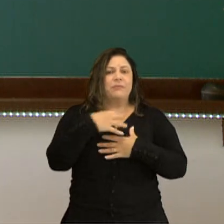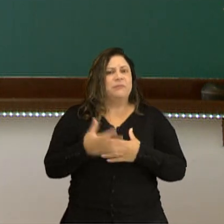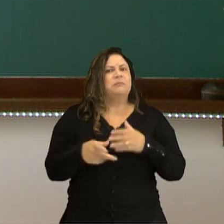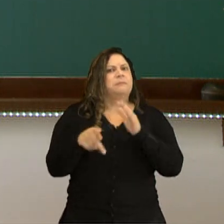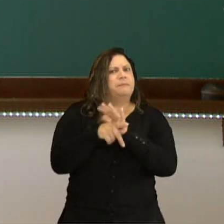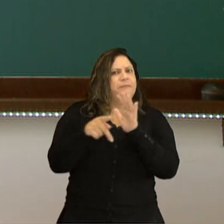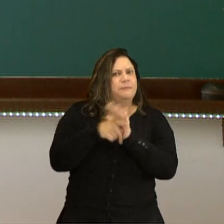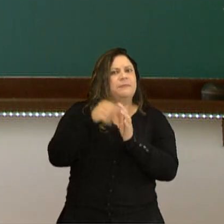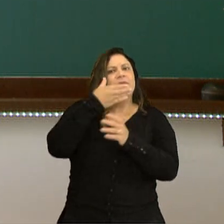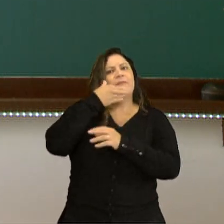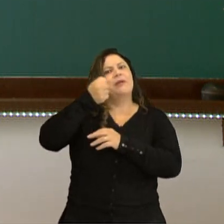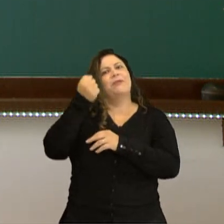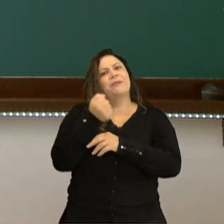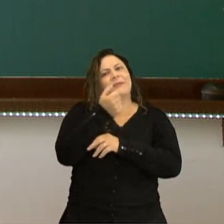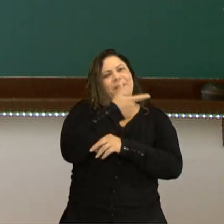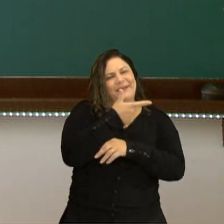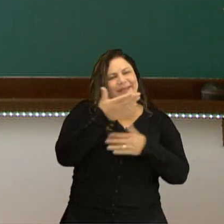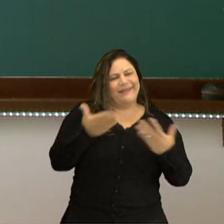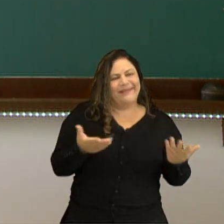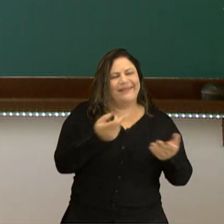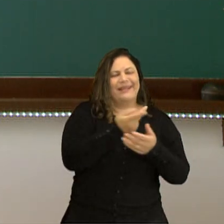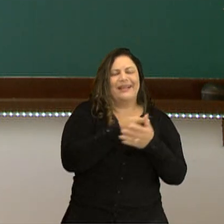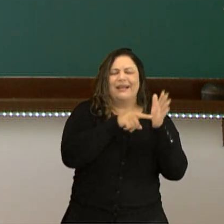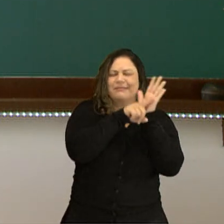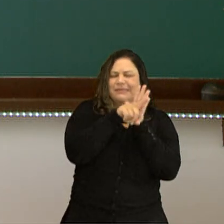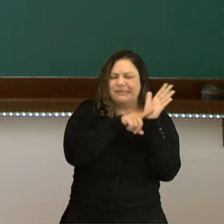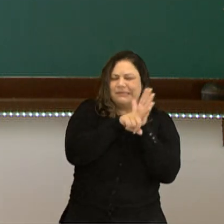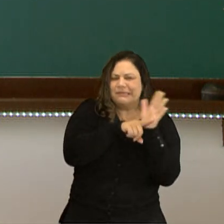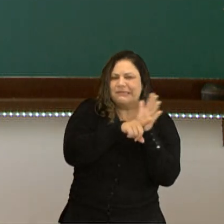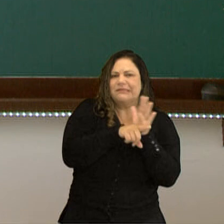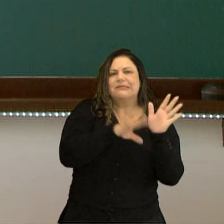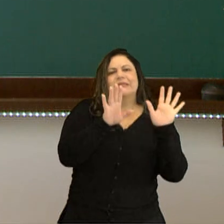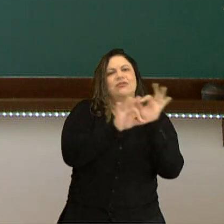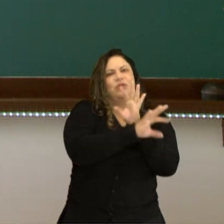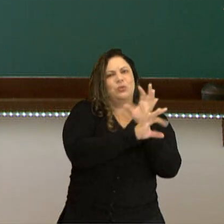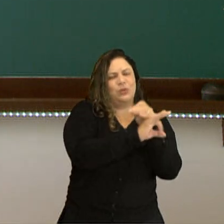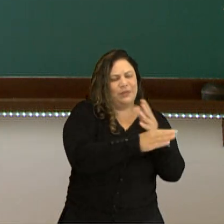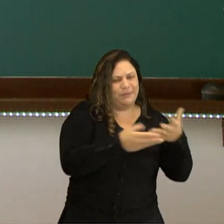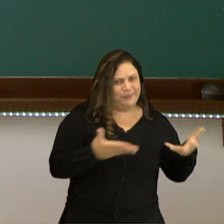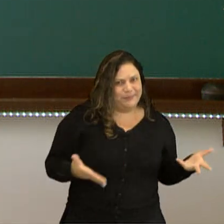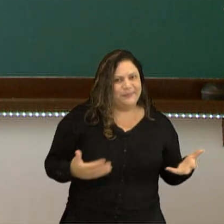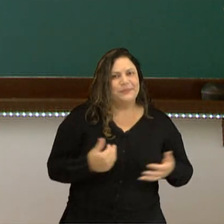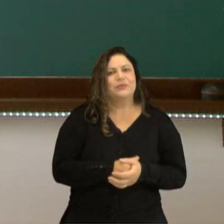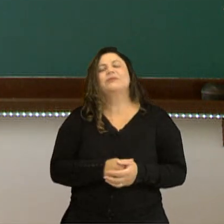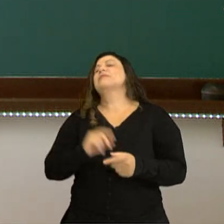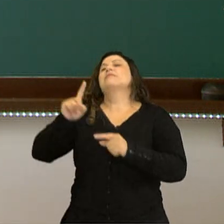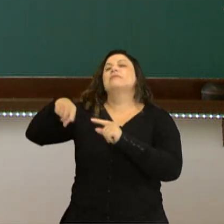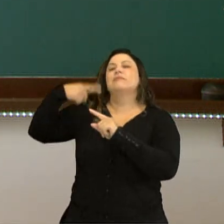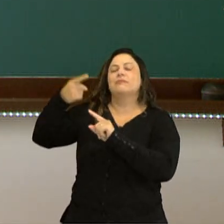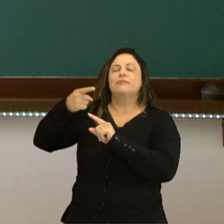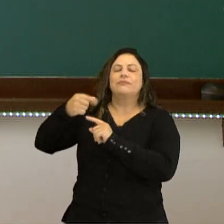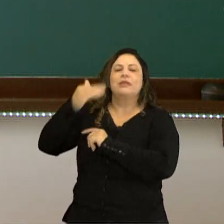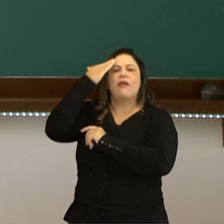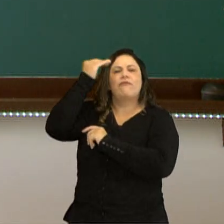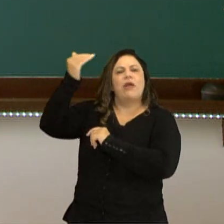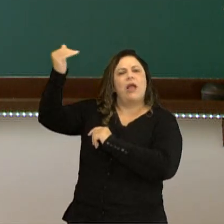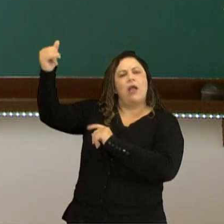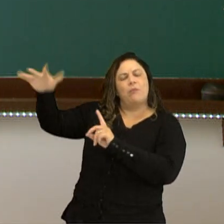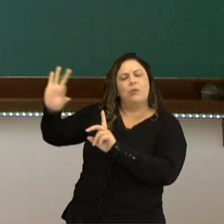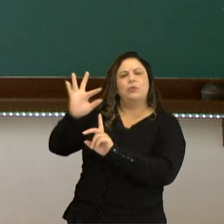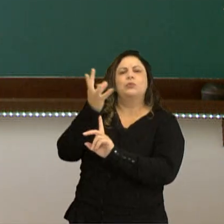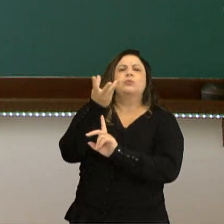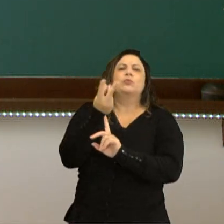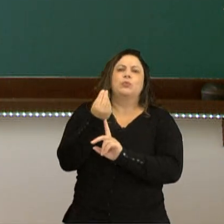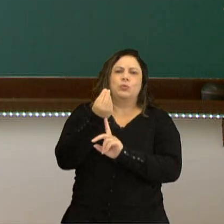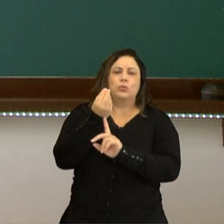do que de repente buscar por uma técnica apurada. Aliás, grandes artistas se destacam na arte